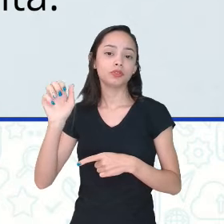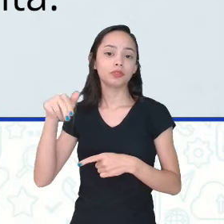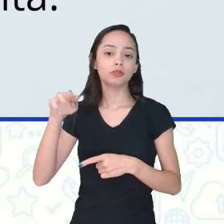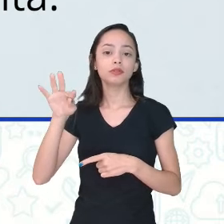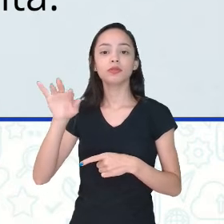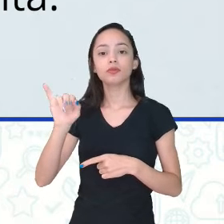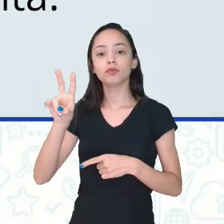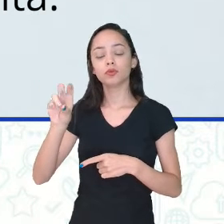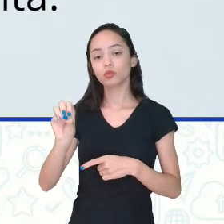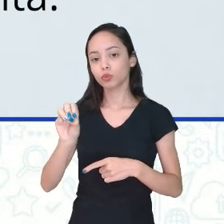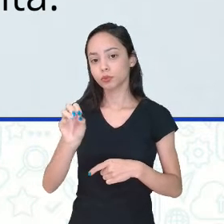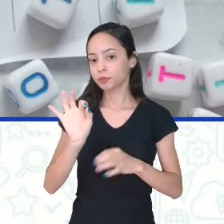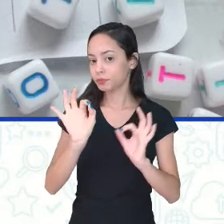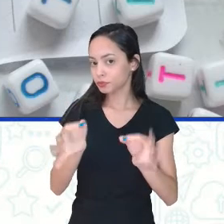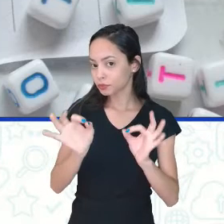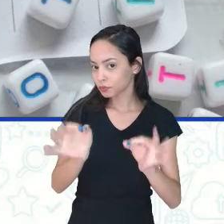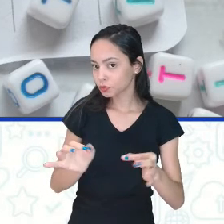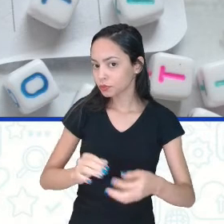Tá certo?